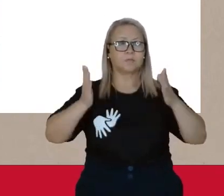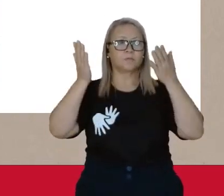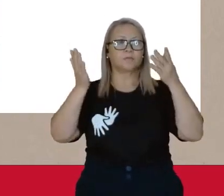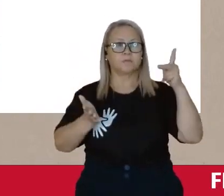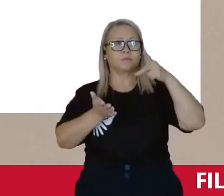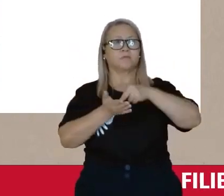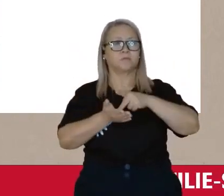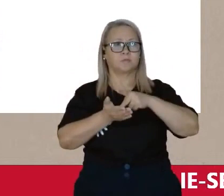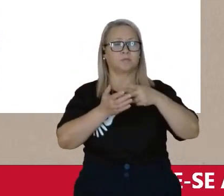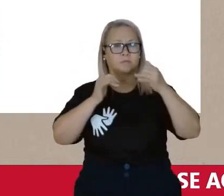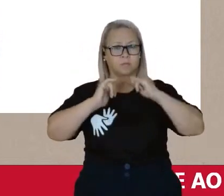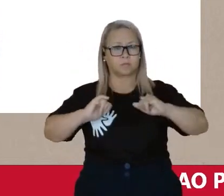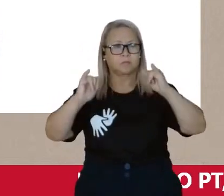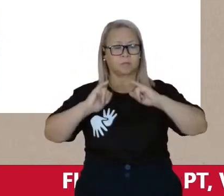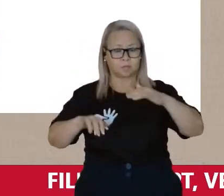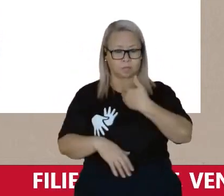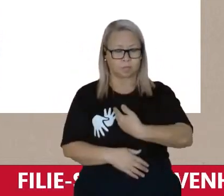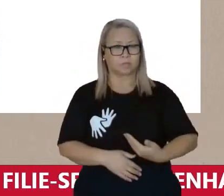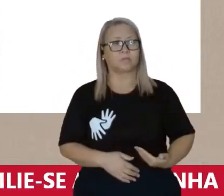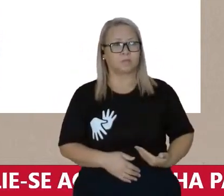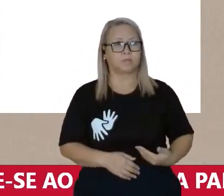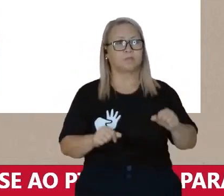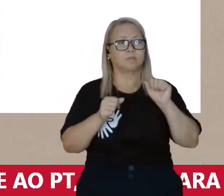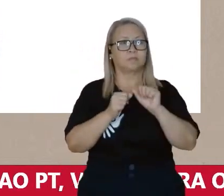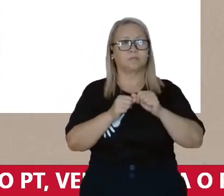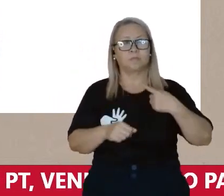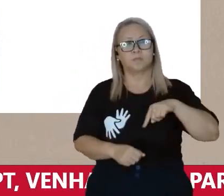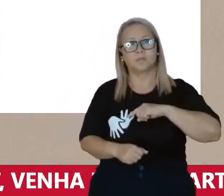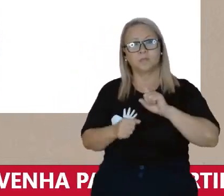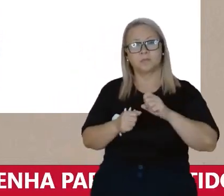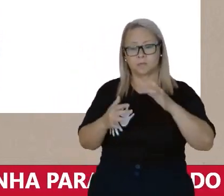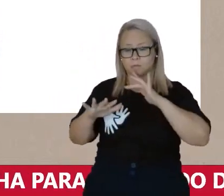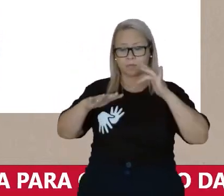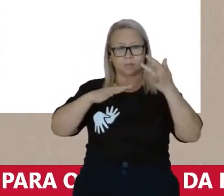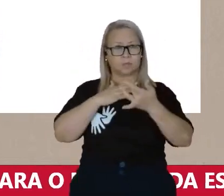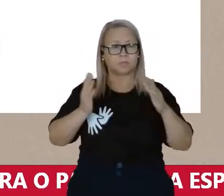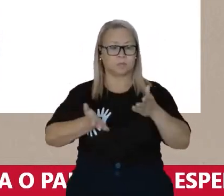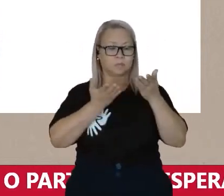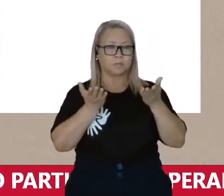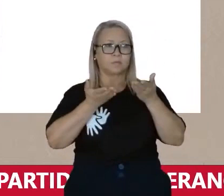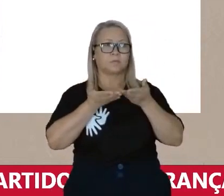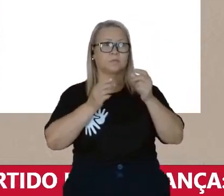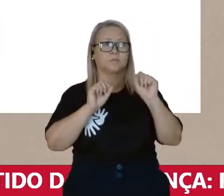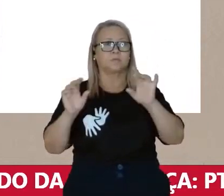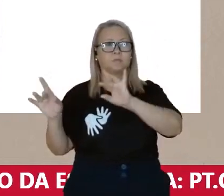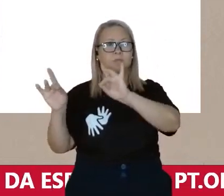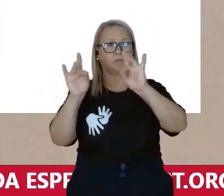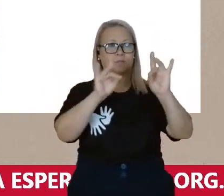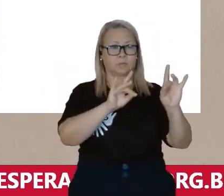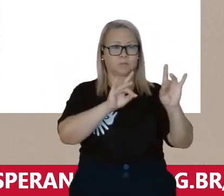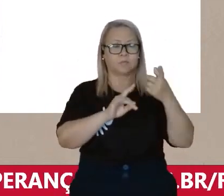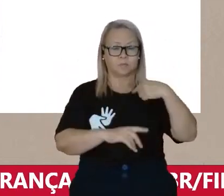oficialmente veiculada nos veículos de governo. Então, a gente fez o quê? Nas redes sociais. E o engajamento de quem segue a gente foi muito importante